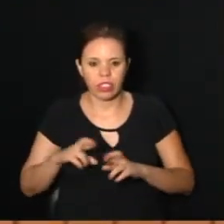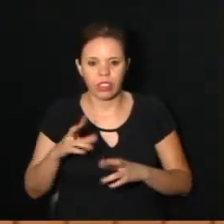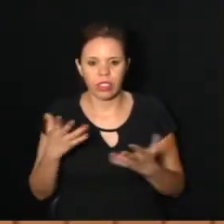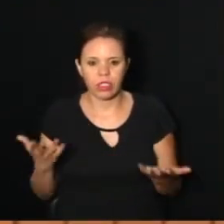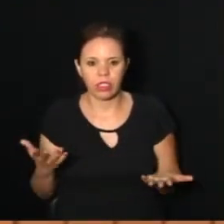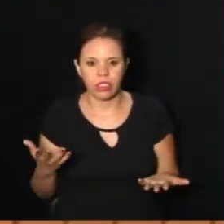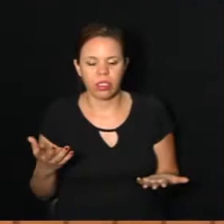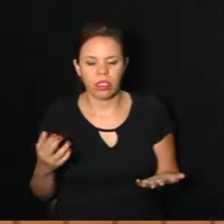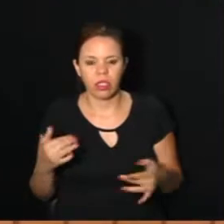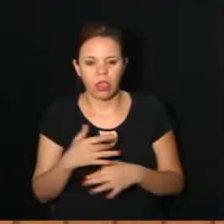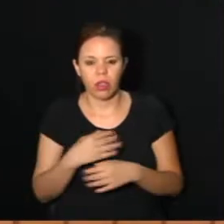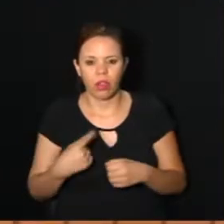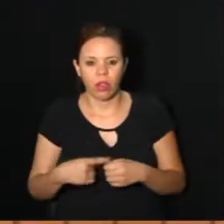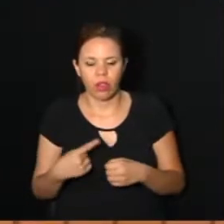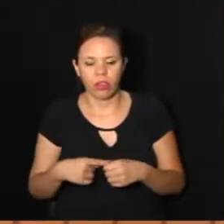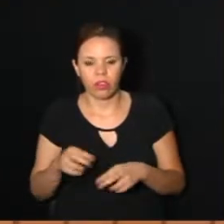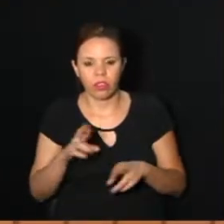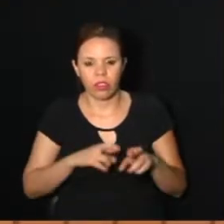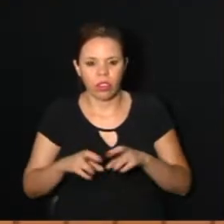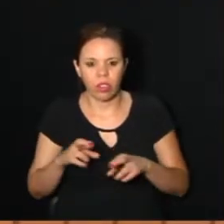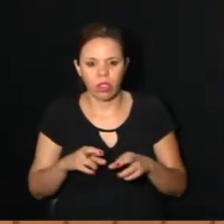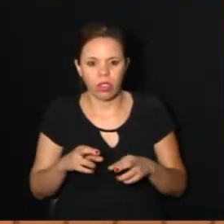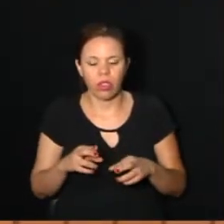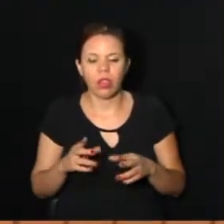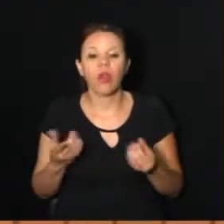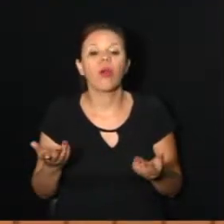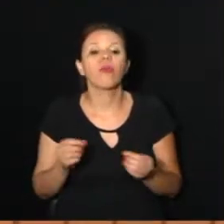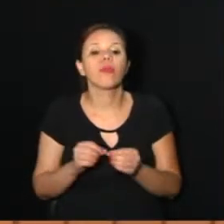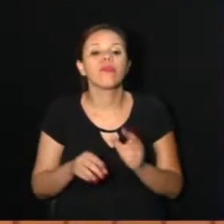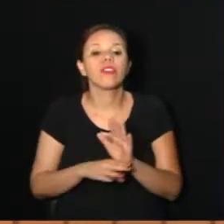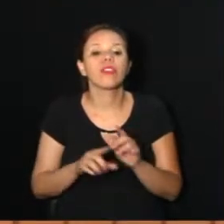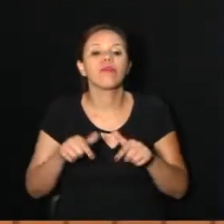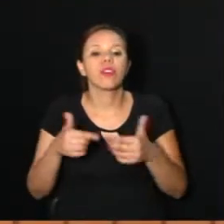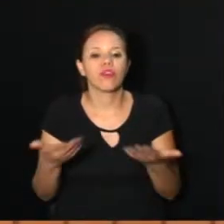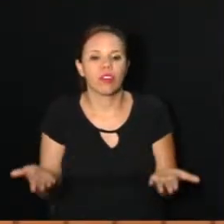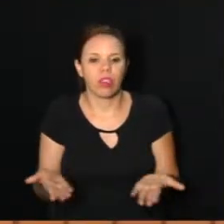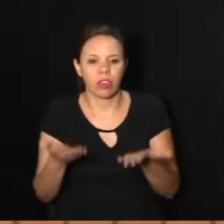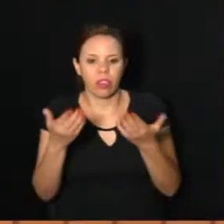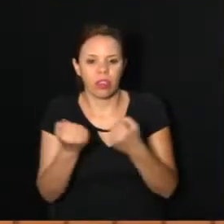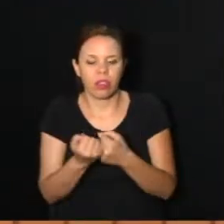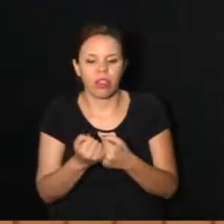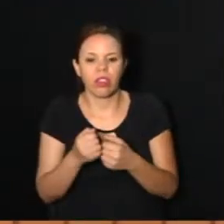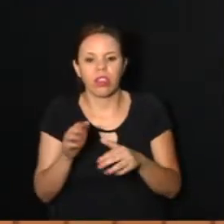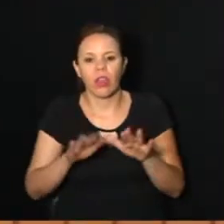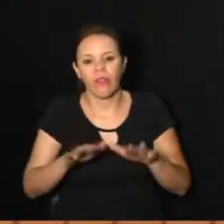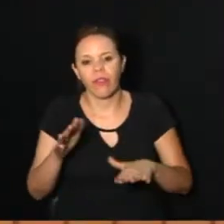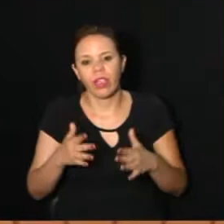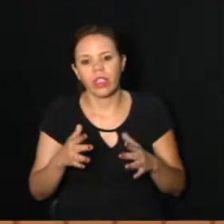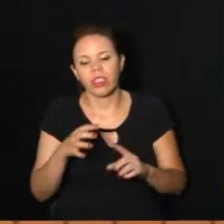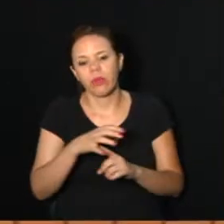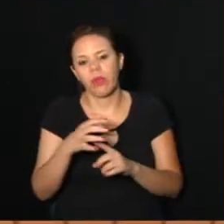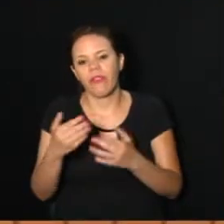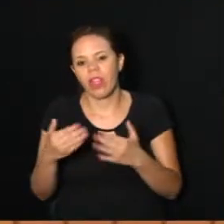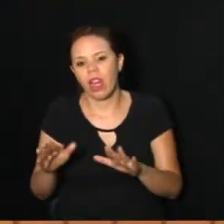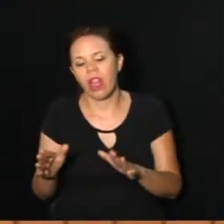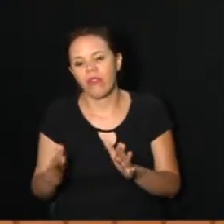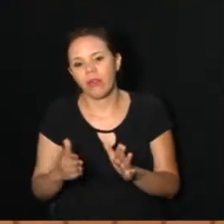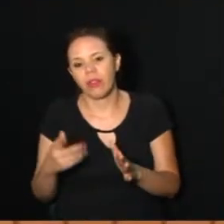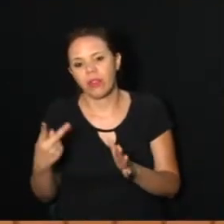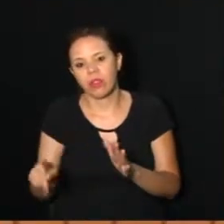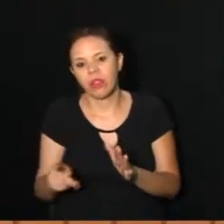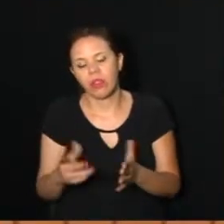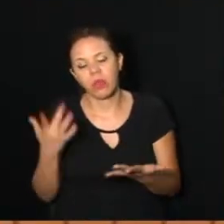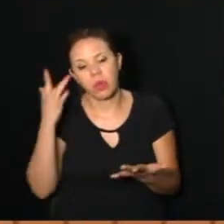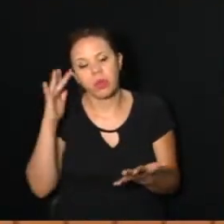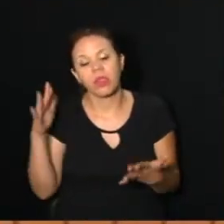o urbanismo, a gente dá uma olhadinha que caminho que a gente pode tomar. Tá? Talvez uma feira livre, uma feira específica de produção lá, não